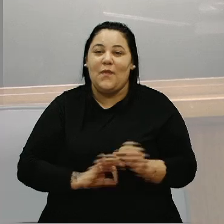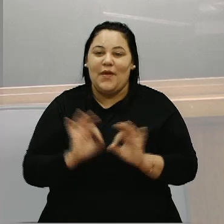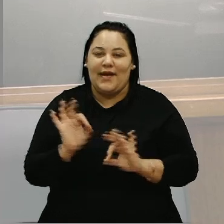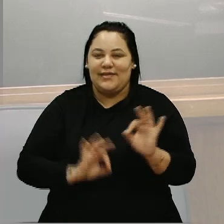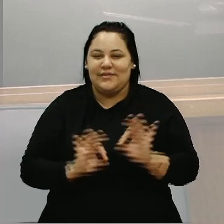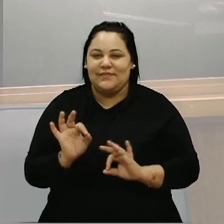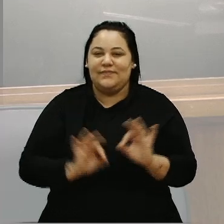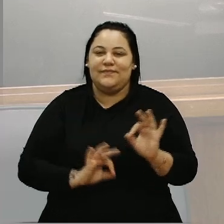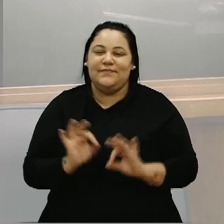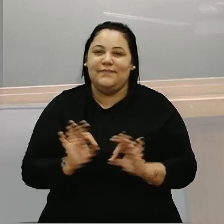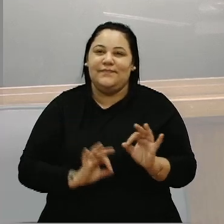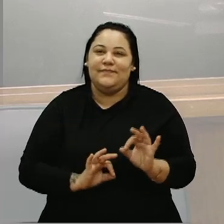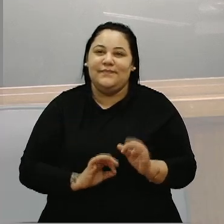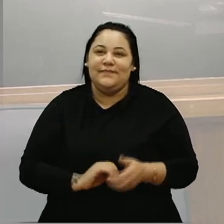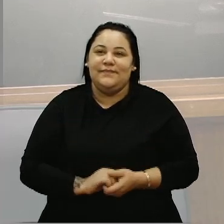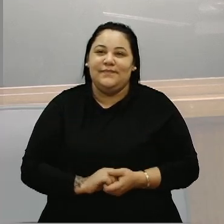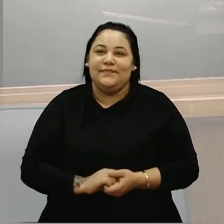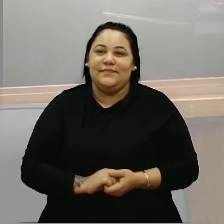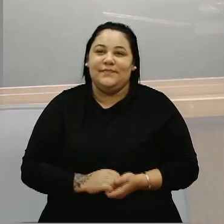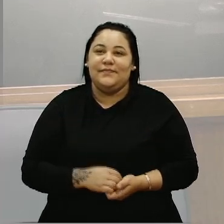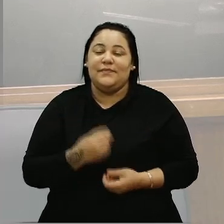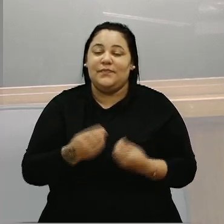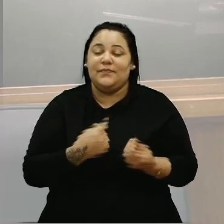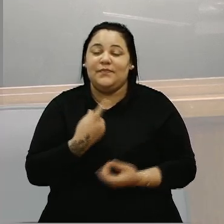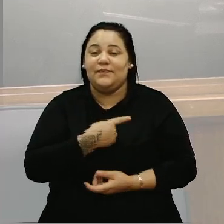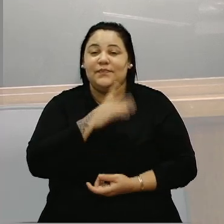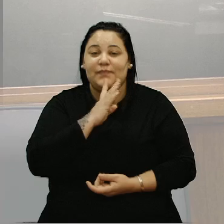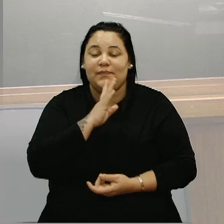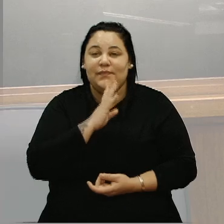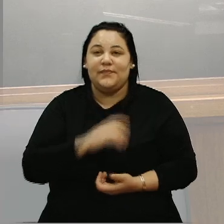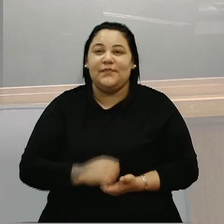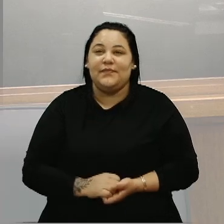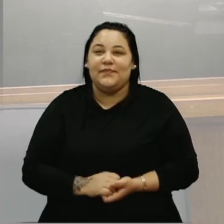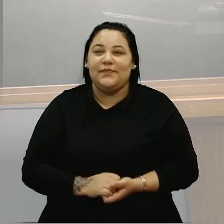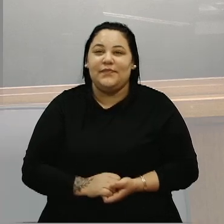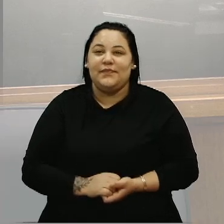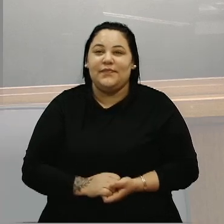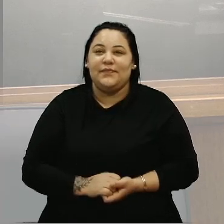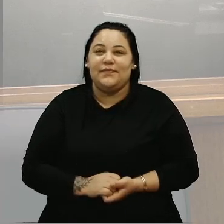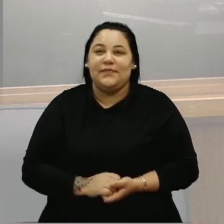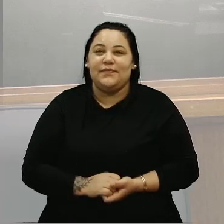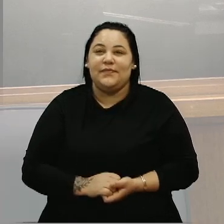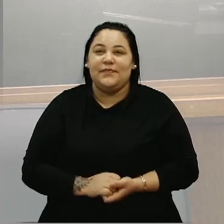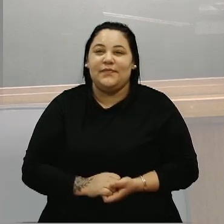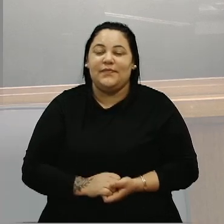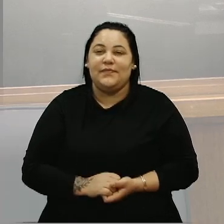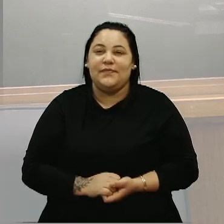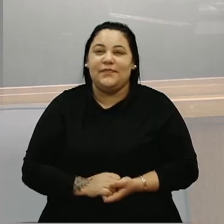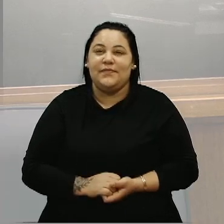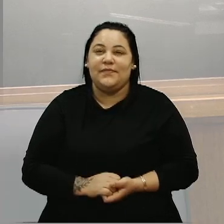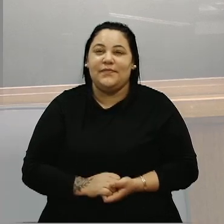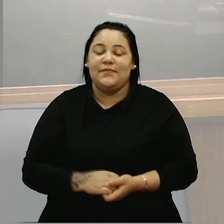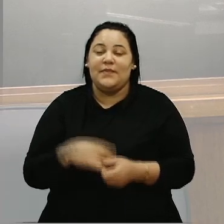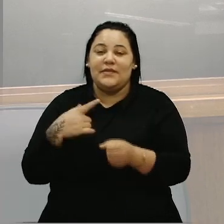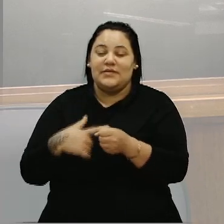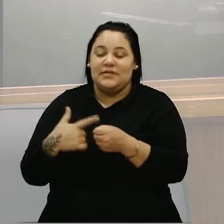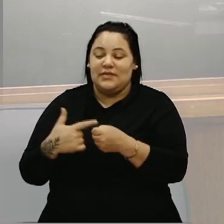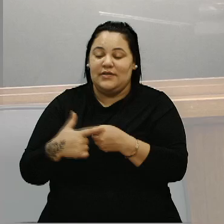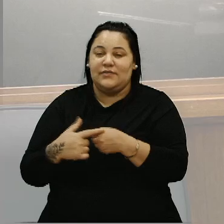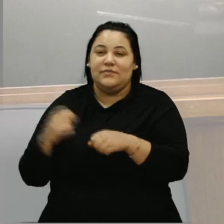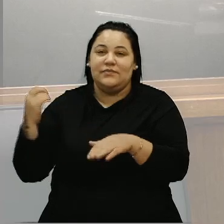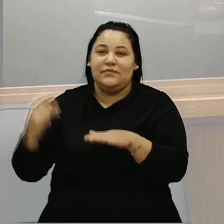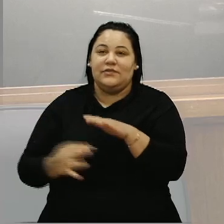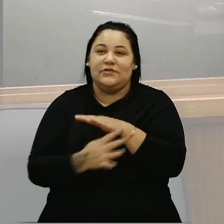organizada, né? Como nós conhecemos. E uma cidade de migrantes e imigrantes. O